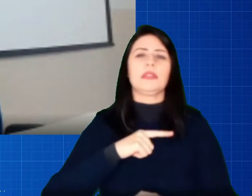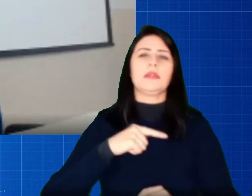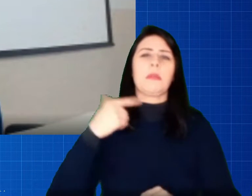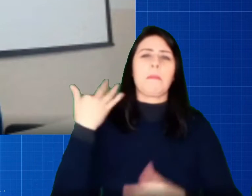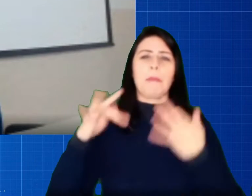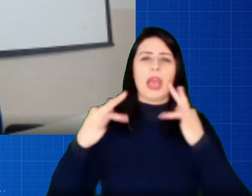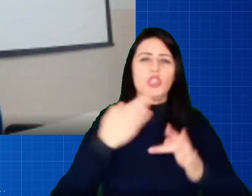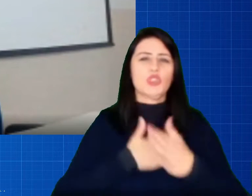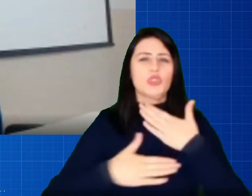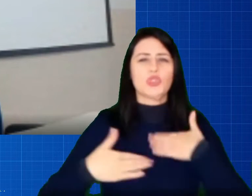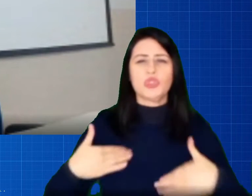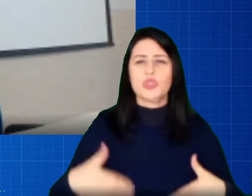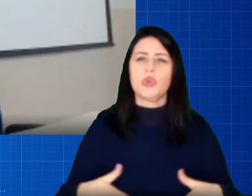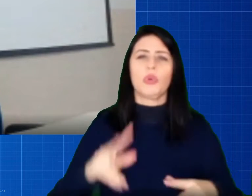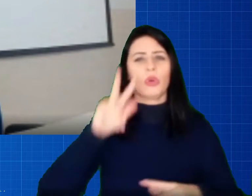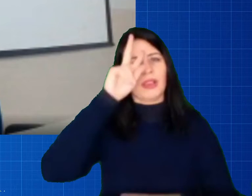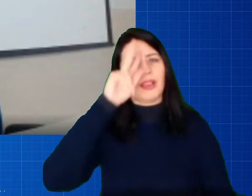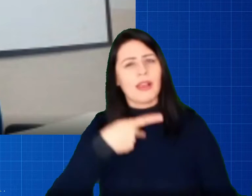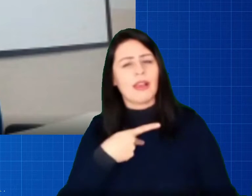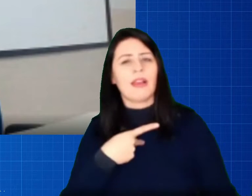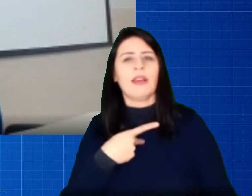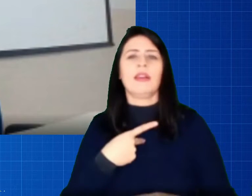mutilam, eles se judiam,